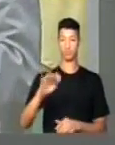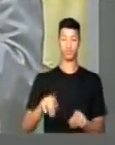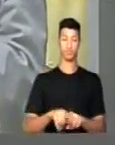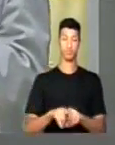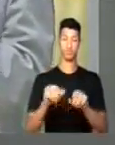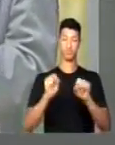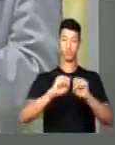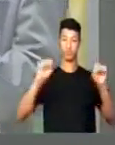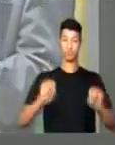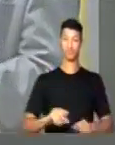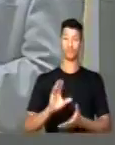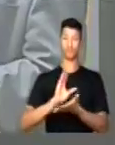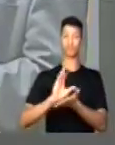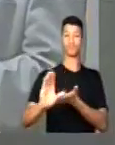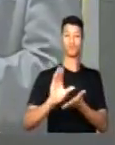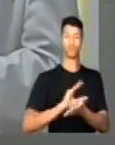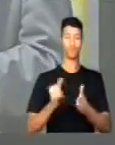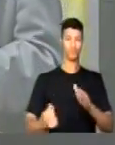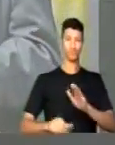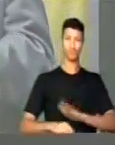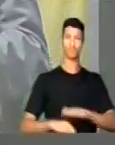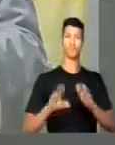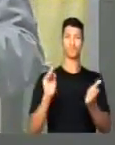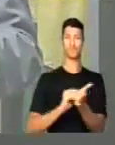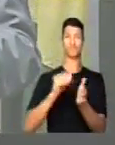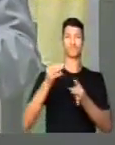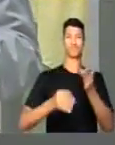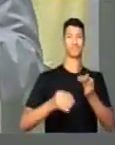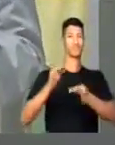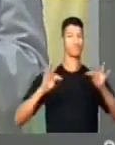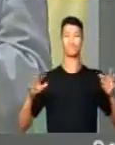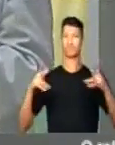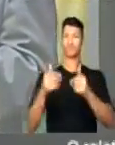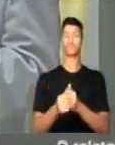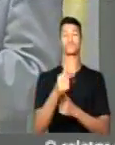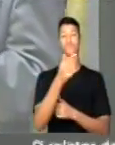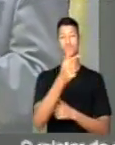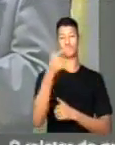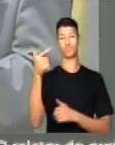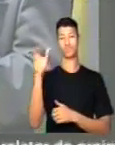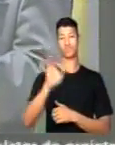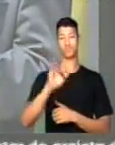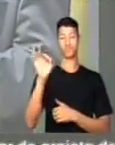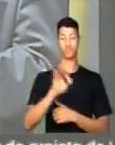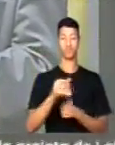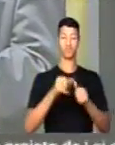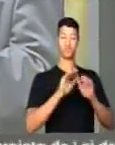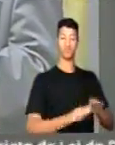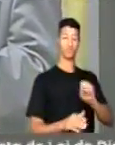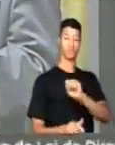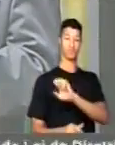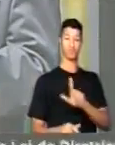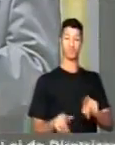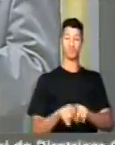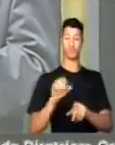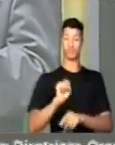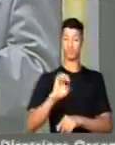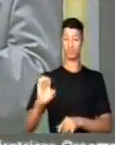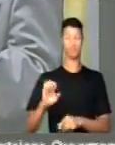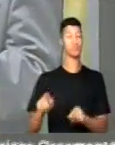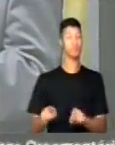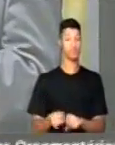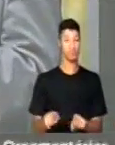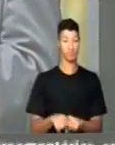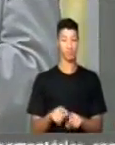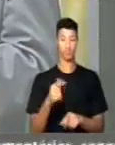o sistema financeiro, o mais injusto de todos, 72% está no Sul e Sudeste.